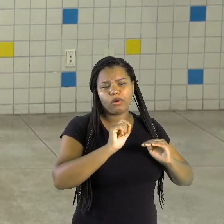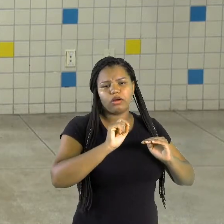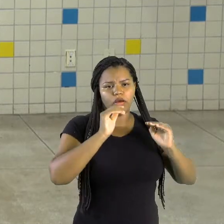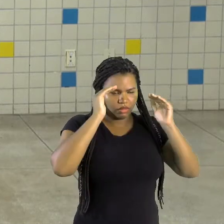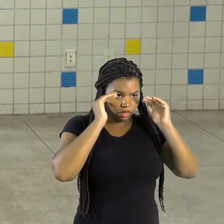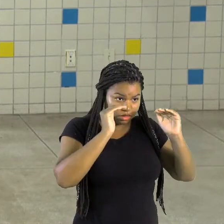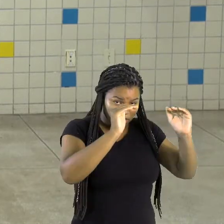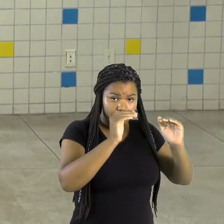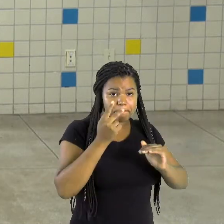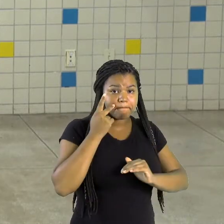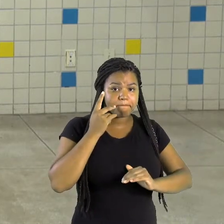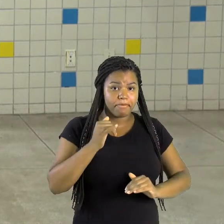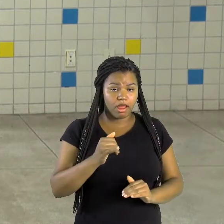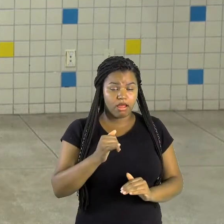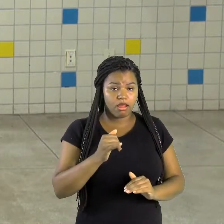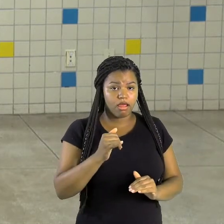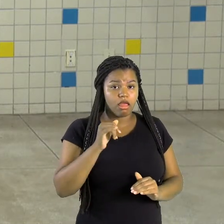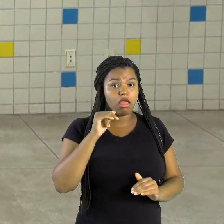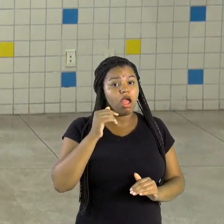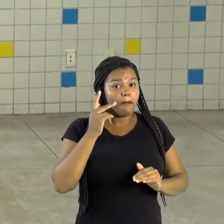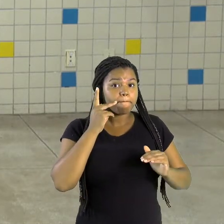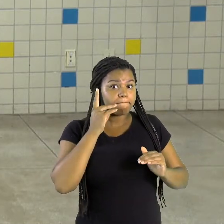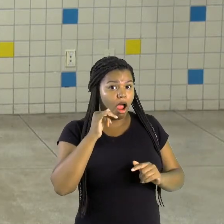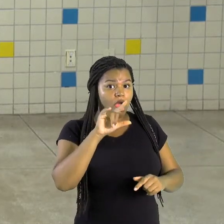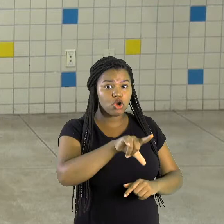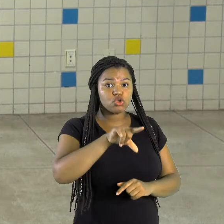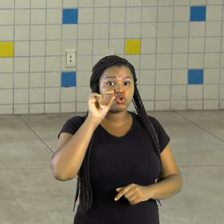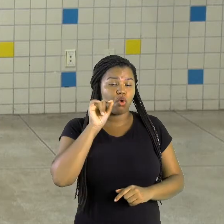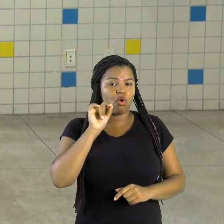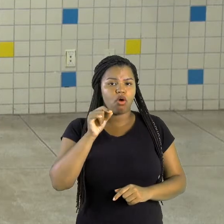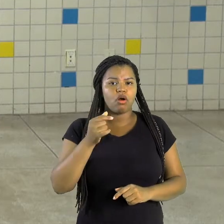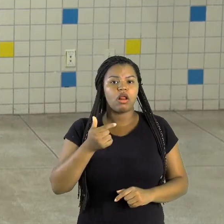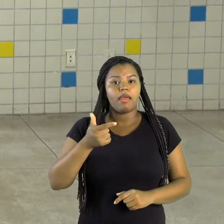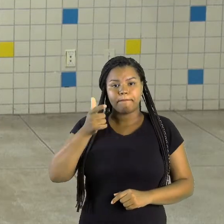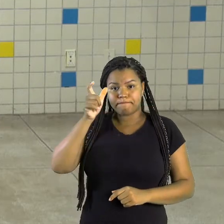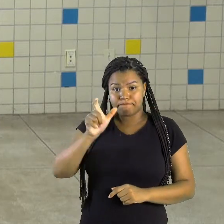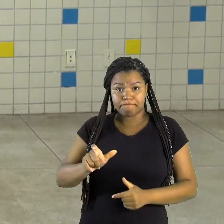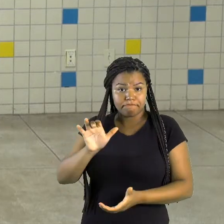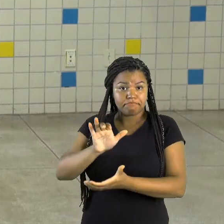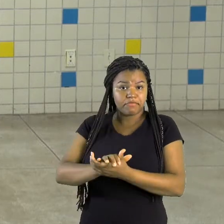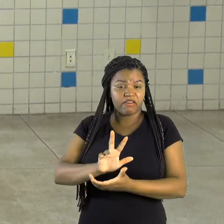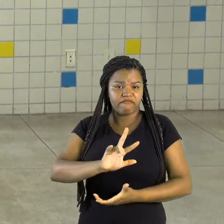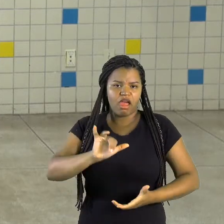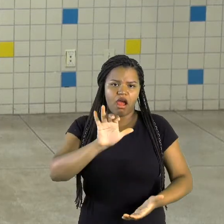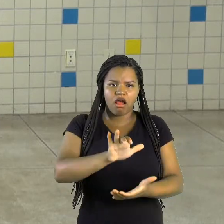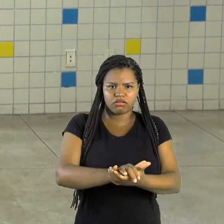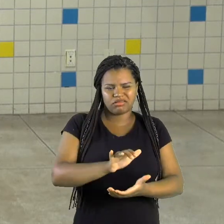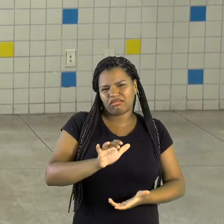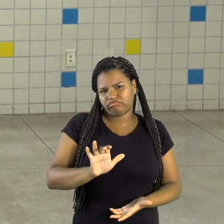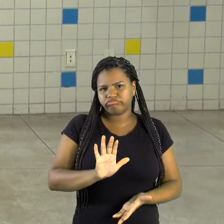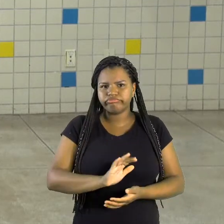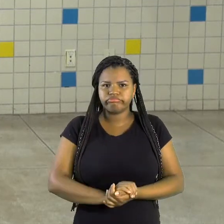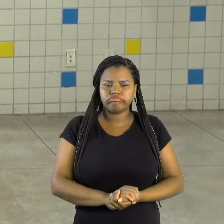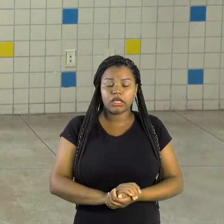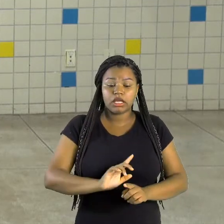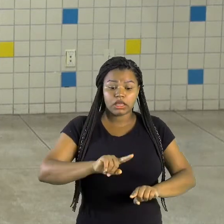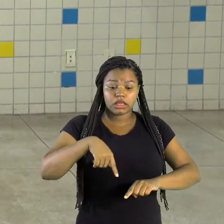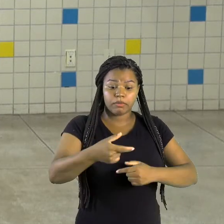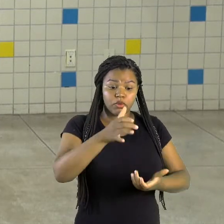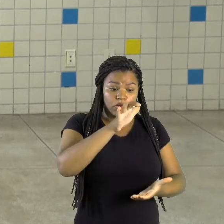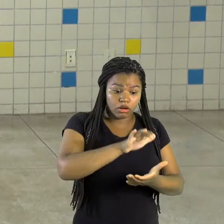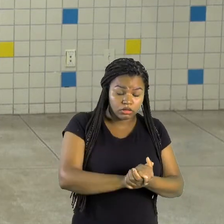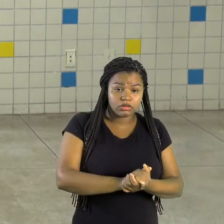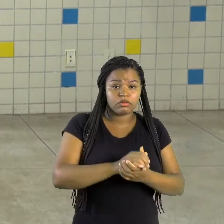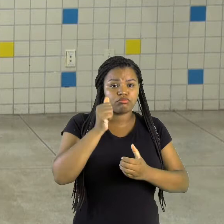quem escolhia, por exemplo, com quem a mulher deveria se casar. E após o matrimônio, a mulher estava submetida,